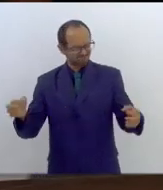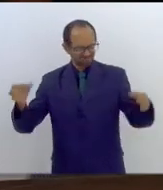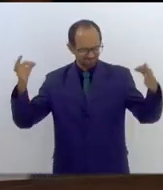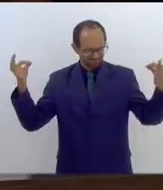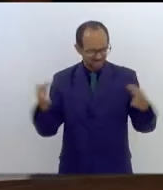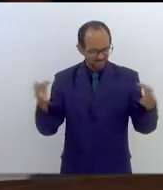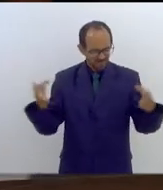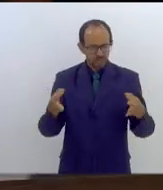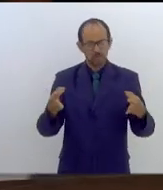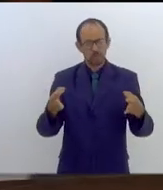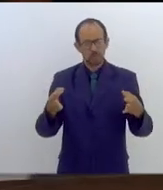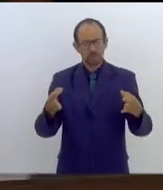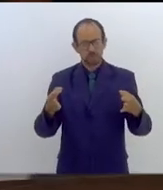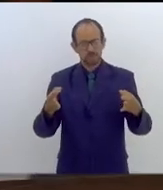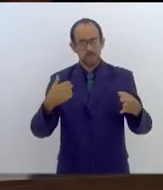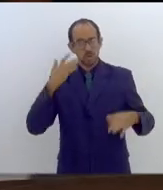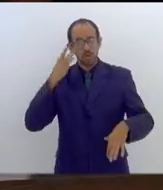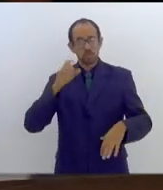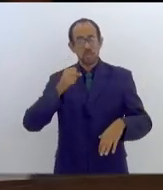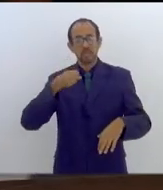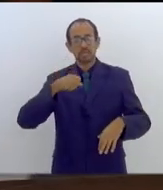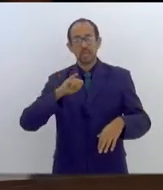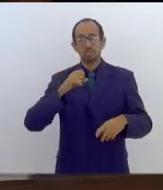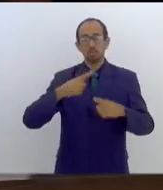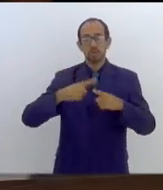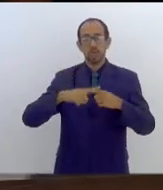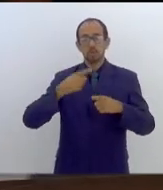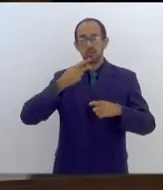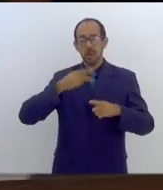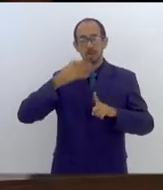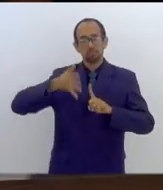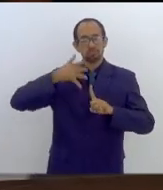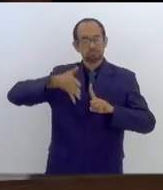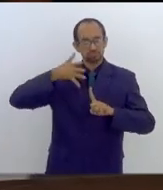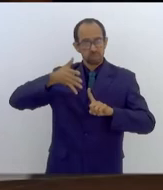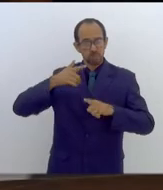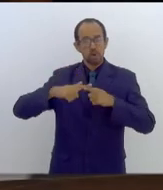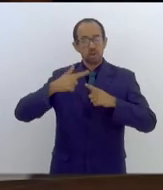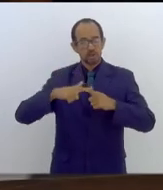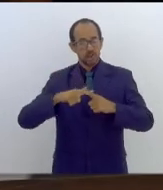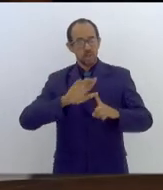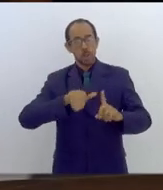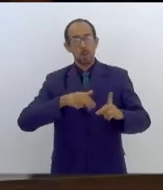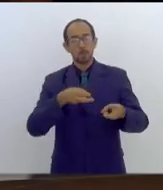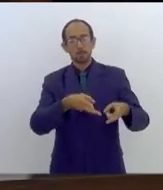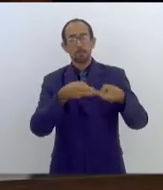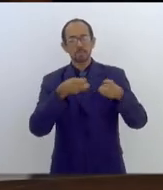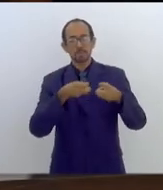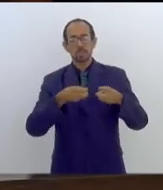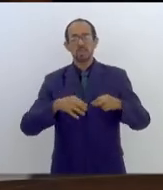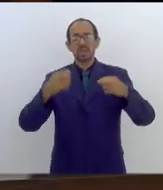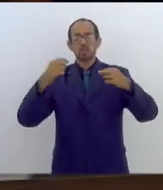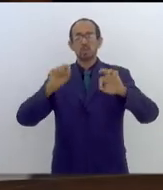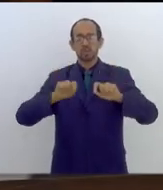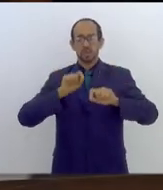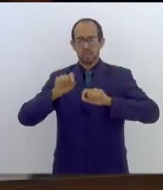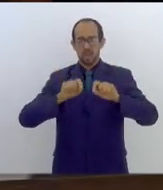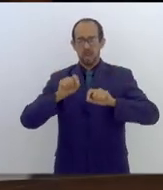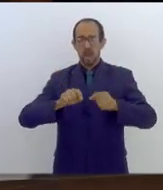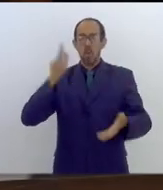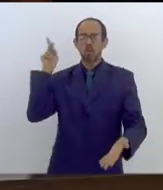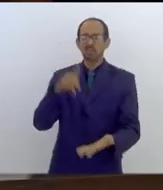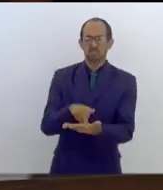eu não sei se é porque o destaco tanto isso nas minhas falas porque eu prezo muito a integridade a ética né